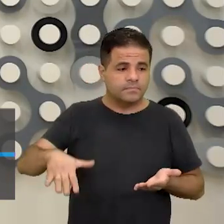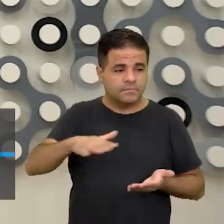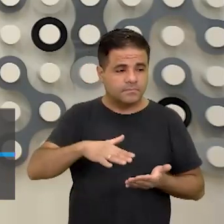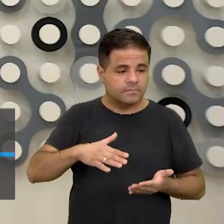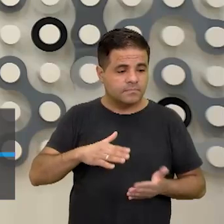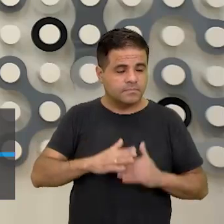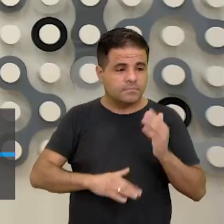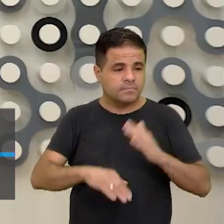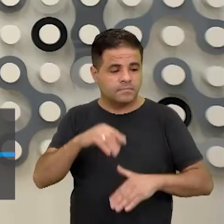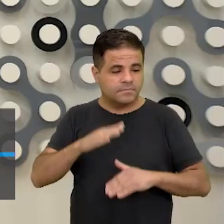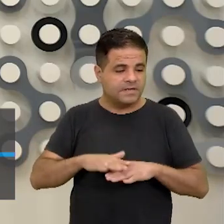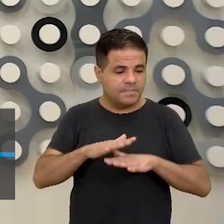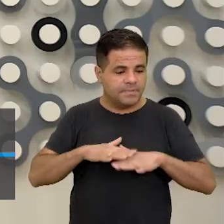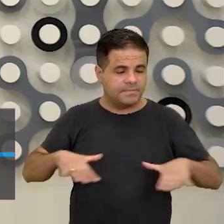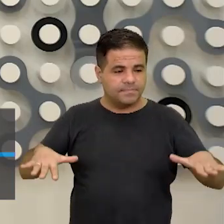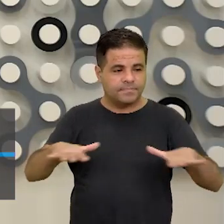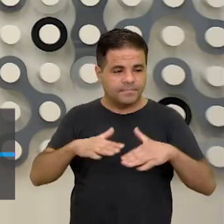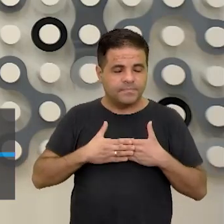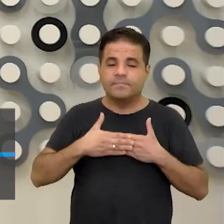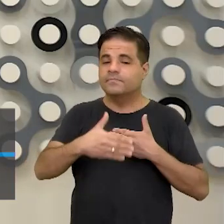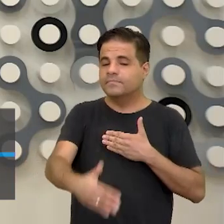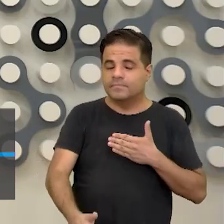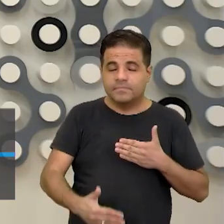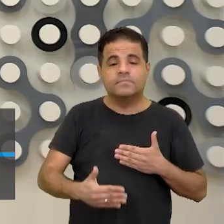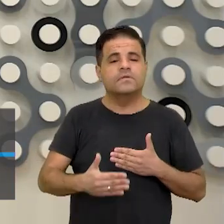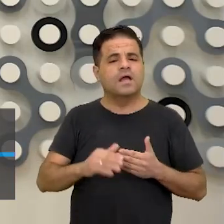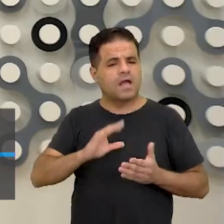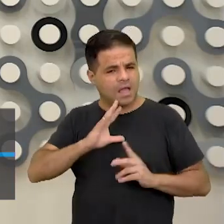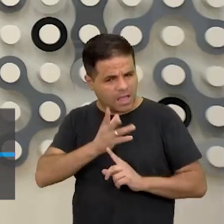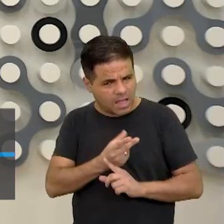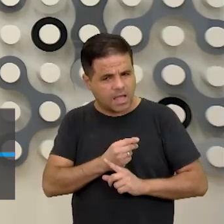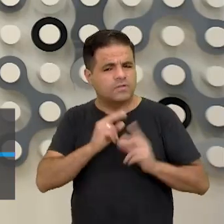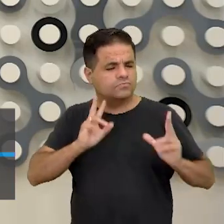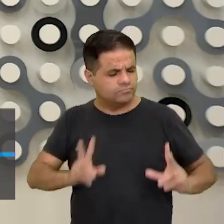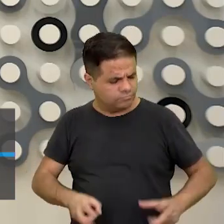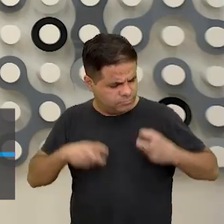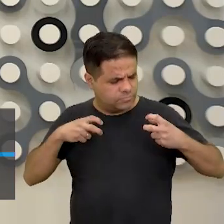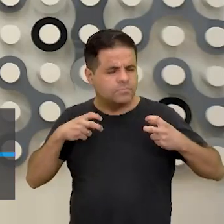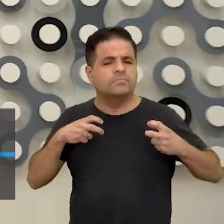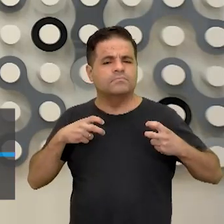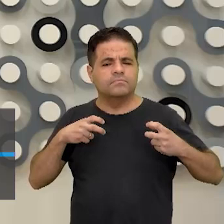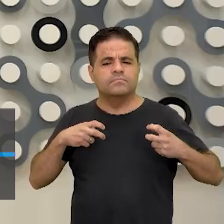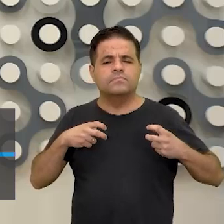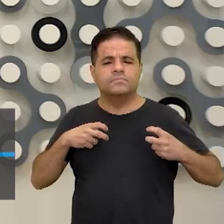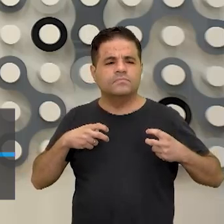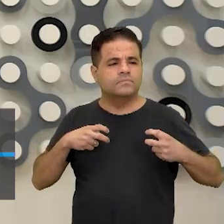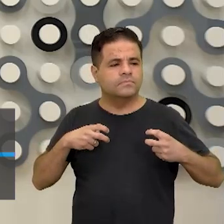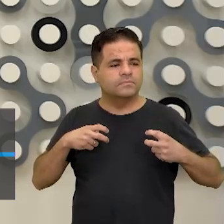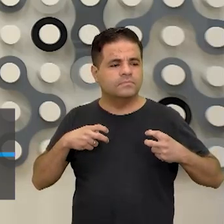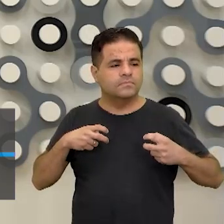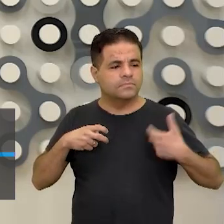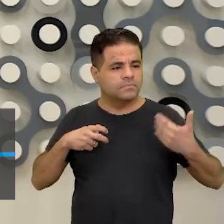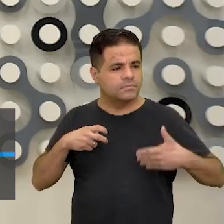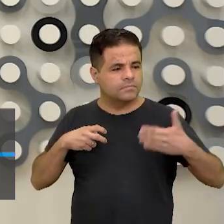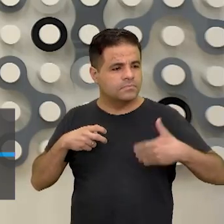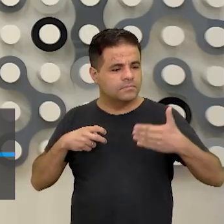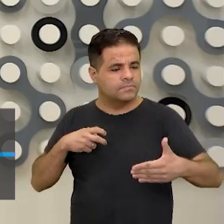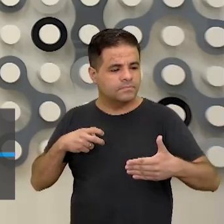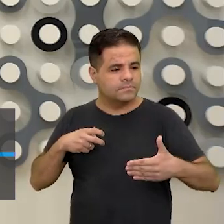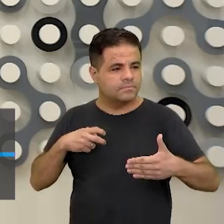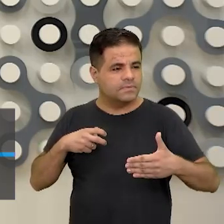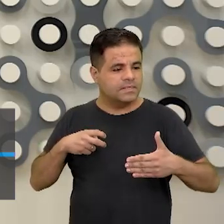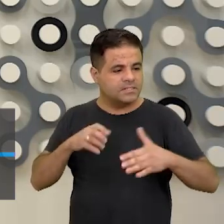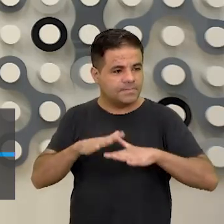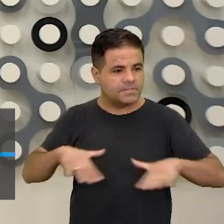na TV, a arte em geral, isso a gente consome também, só que esse consumo ele tem um caráter completamente diferente desse